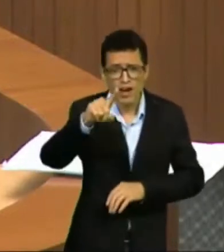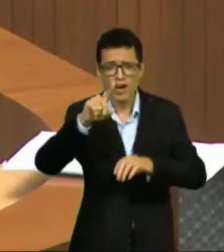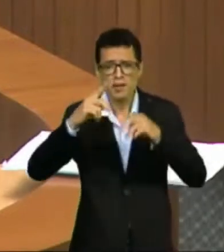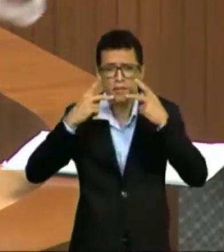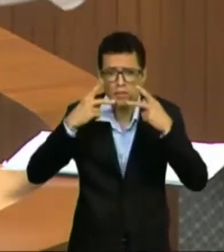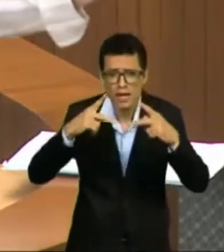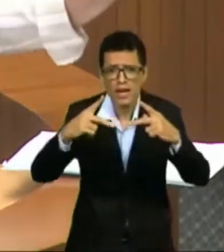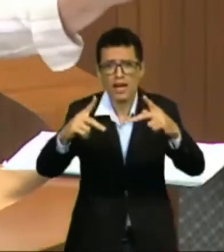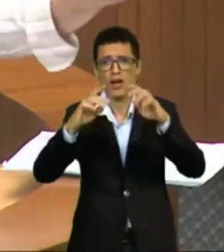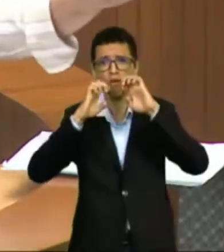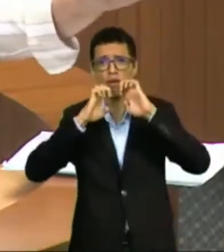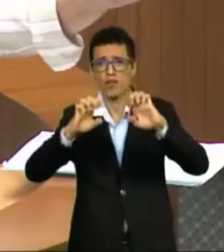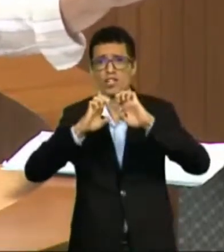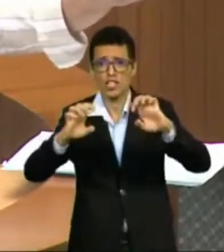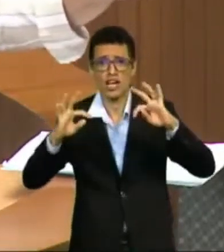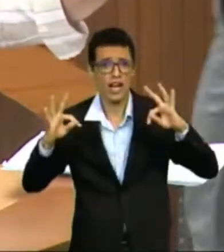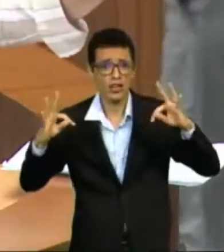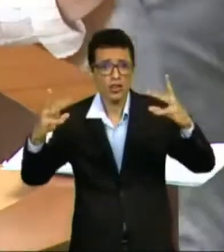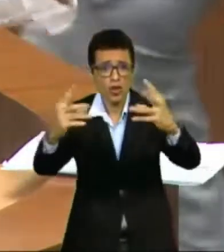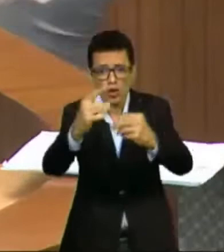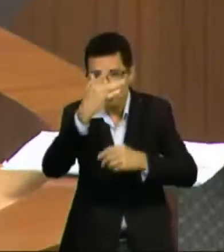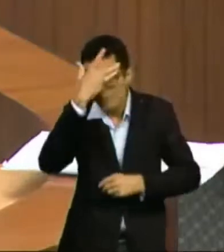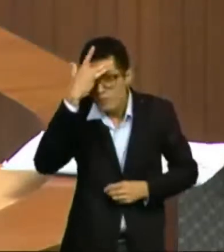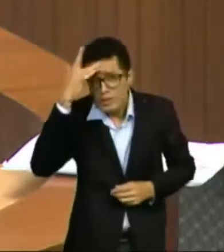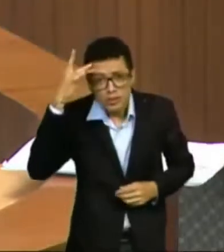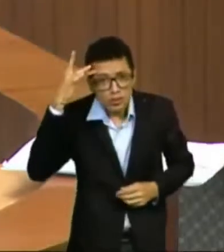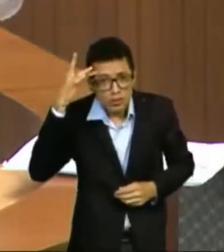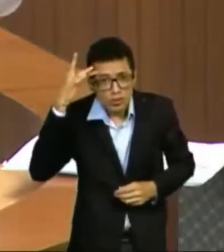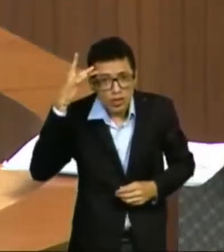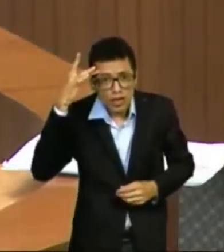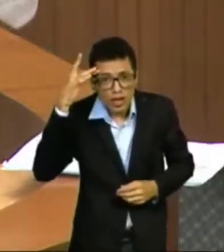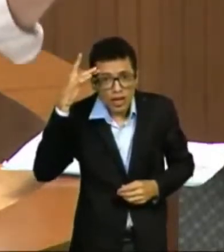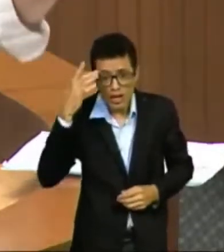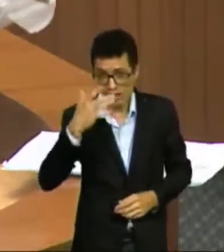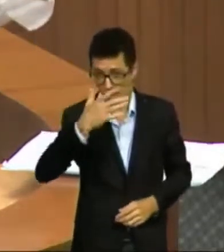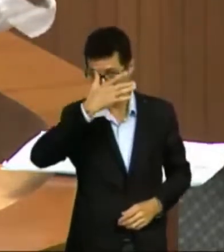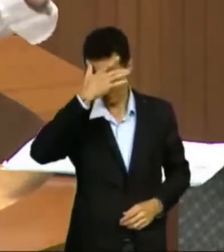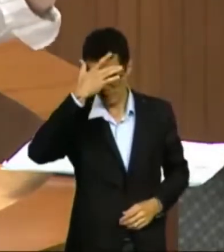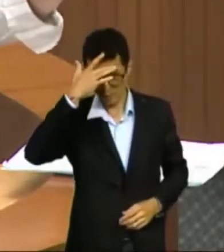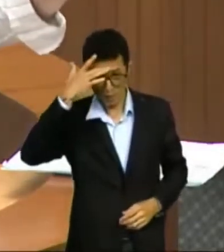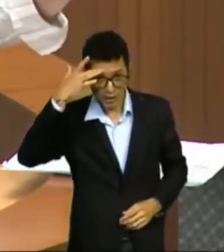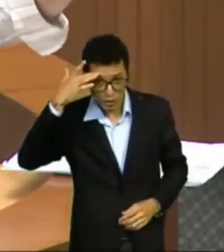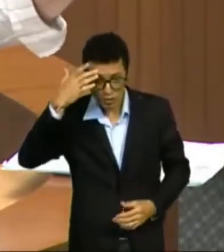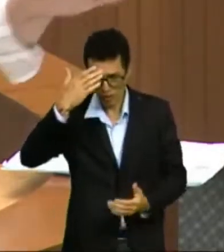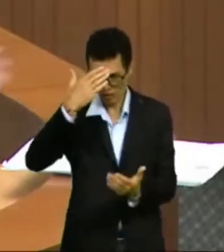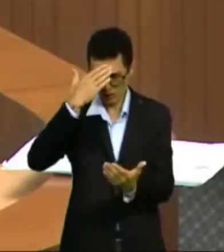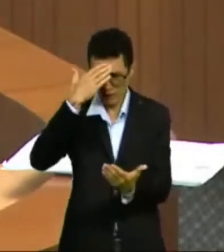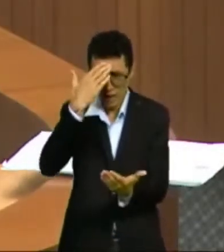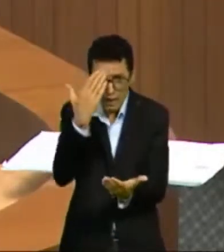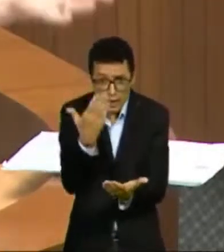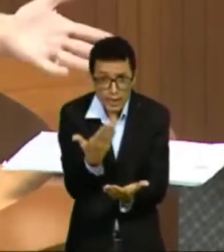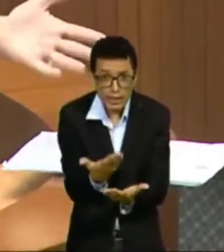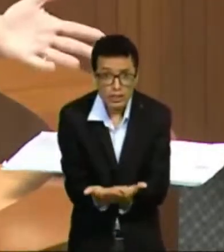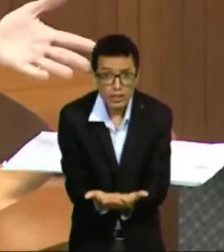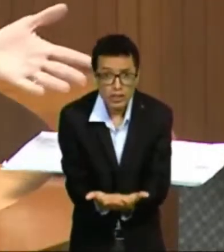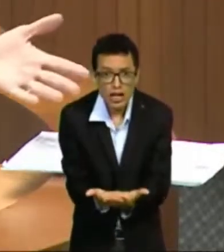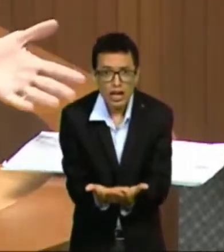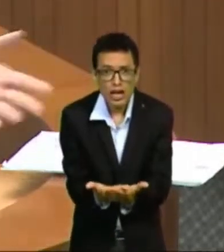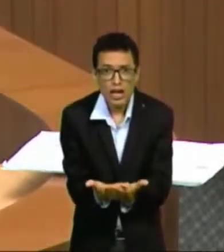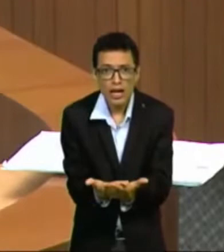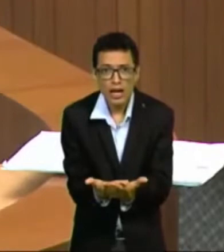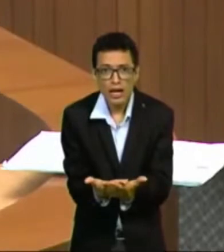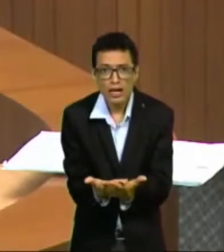criatura. Quem crê, aqui, está fazendo aqui uma condição, quem crê, quem não crê